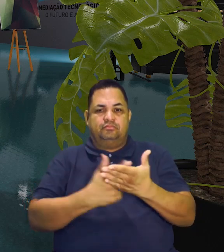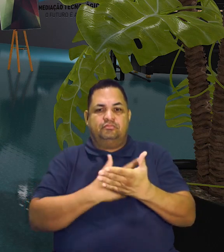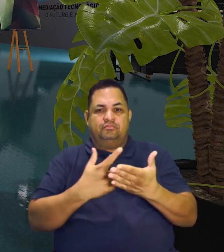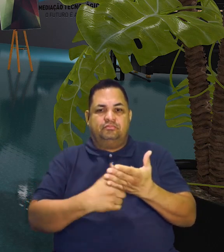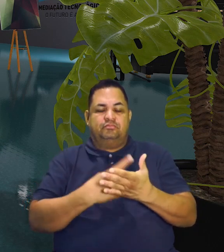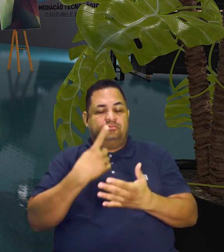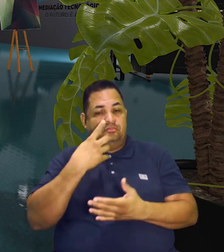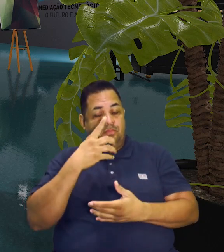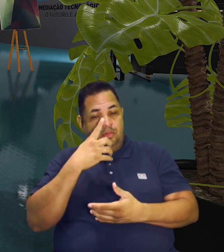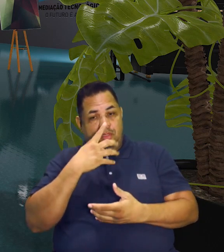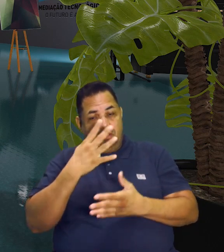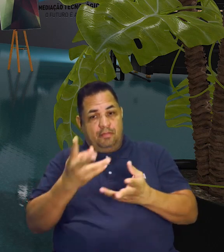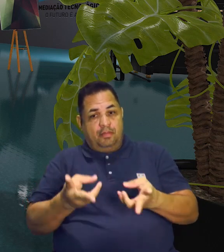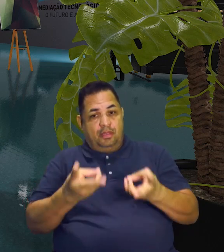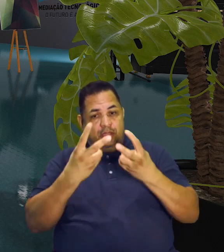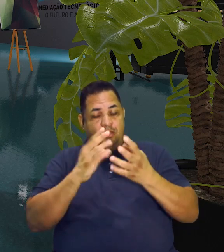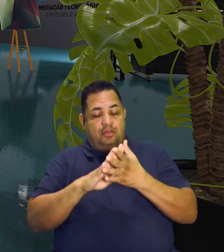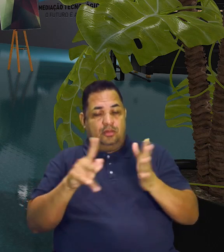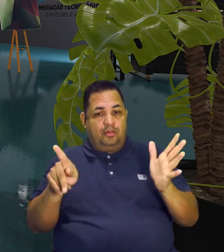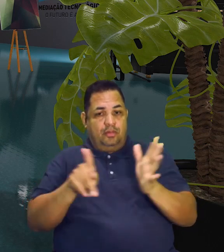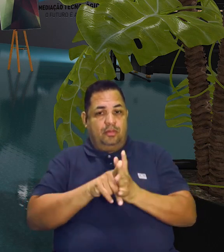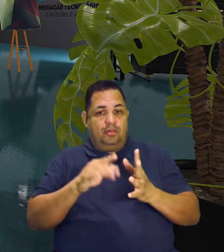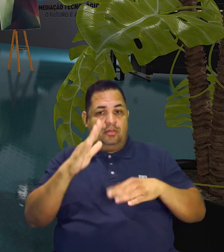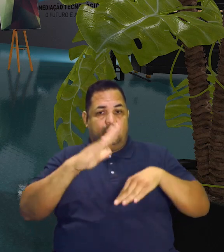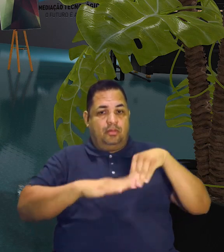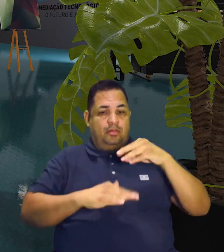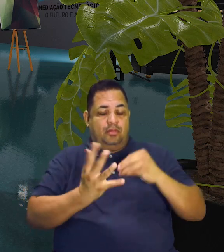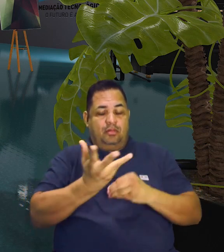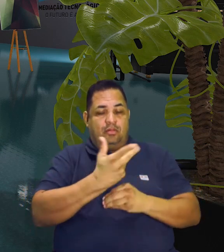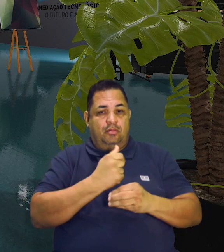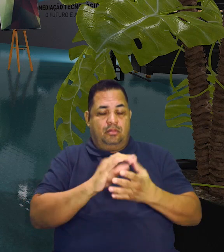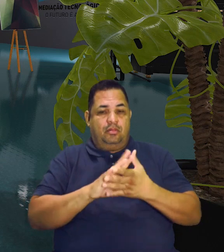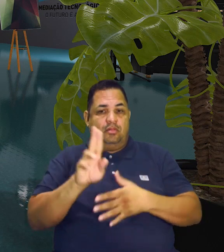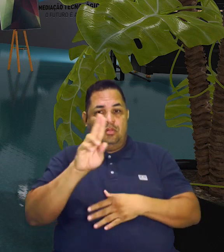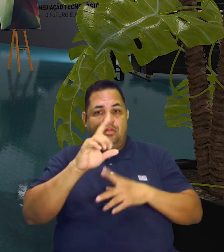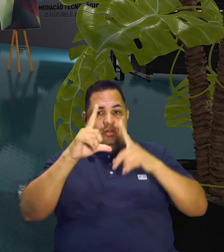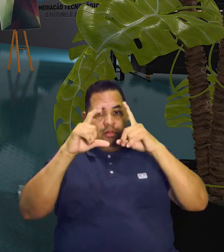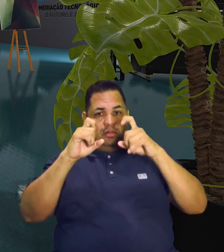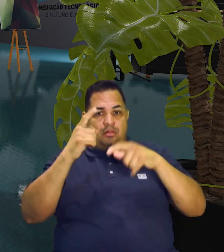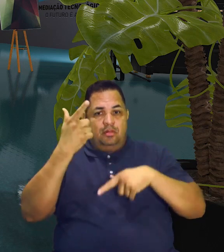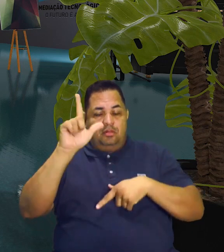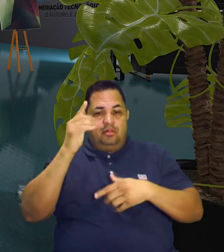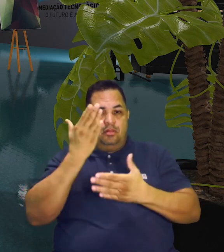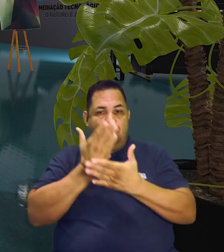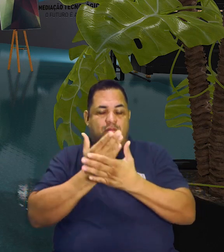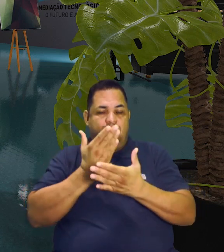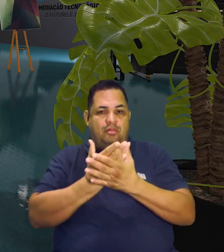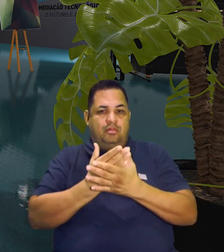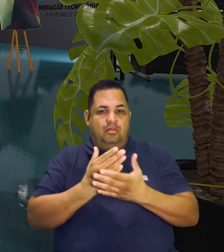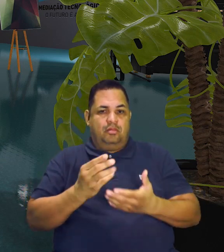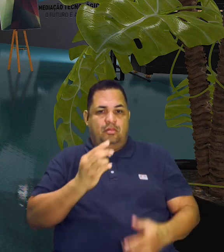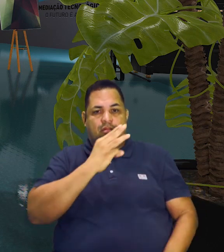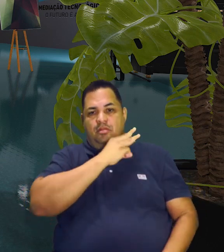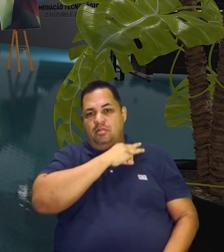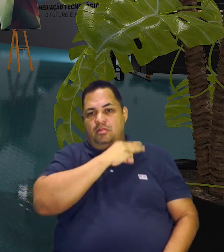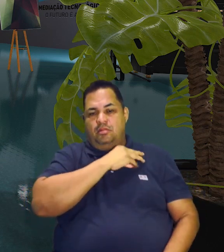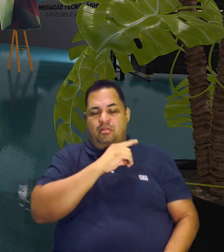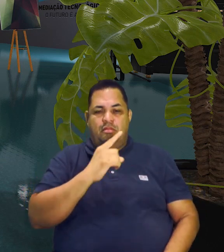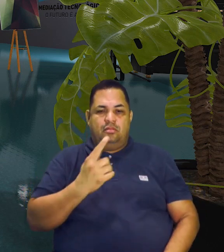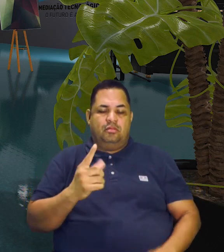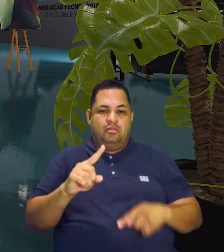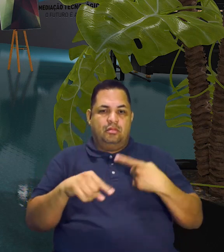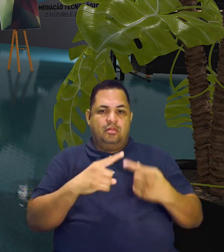mas pelo olhar do artista. É muito legal, tirei várias fotos e vou usar nas minhas aulas, nas próximas aulas. Não do terceiro ano, do